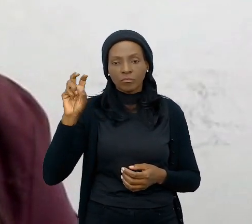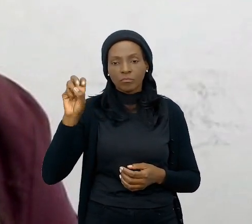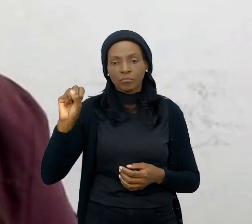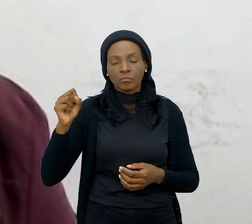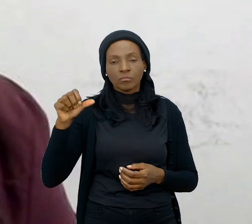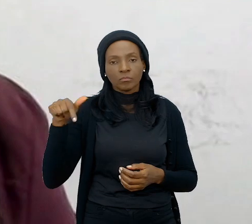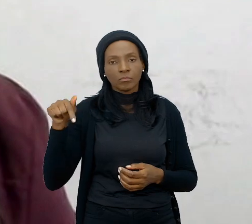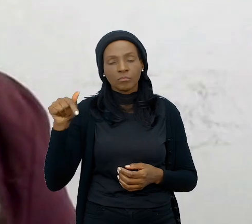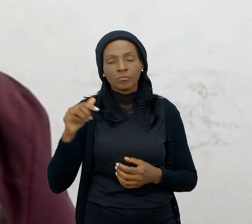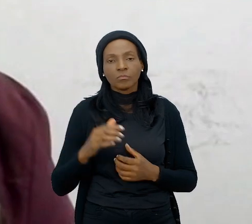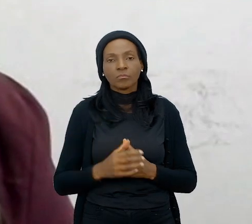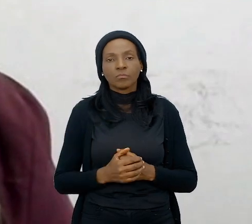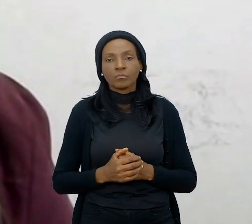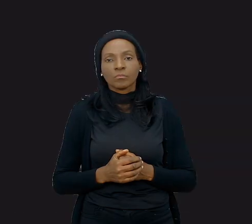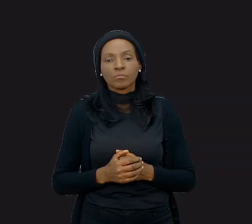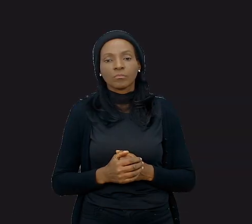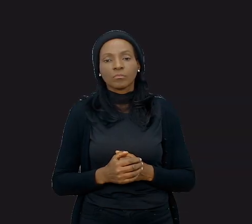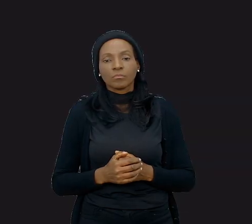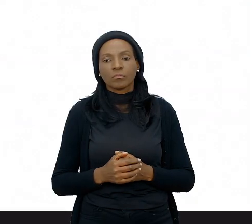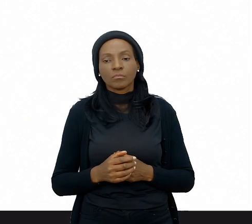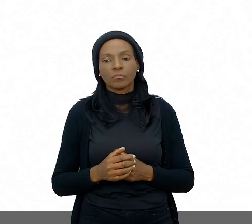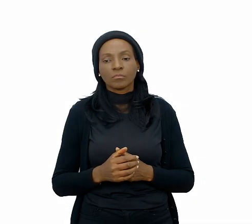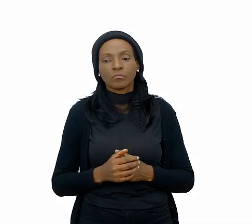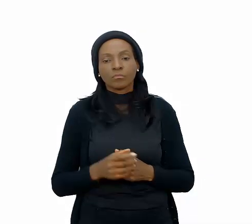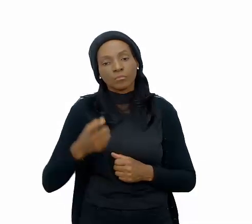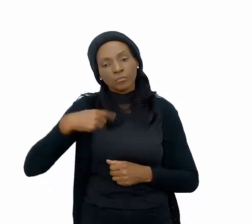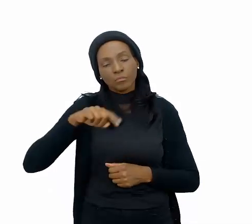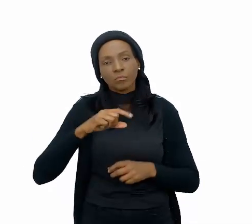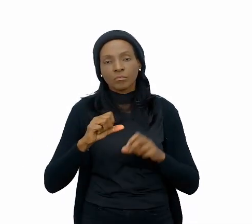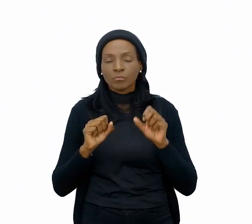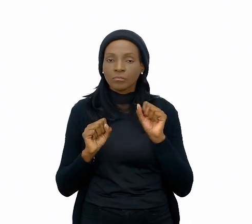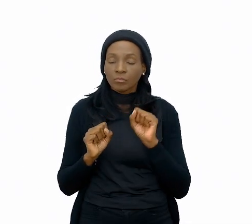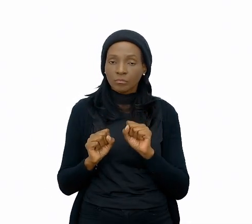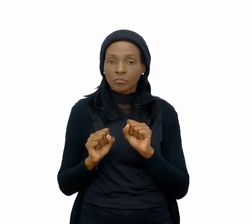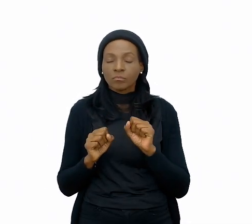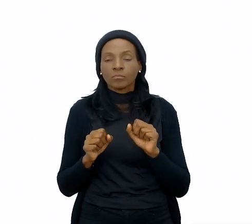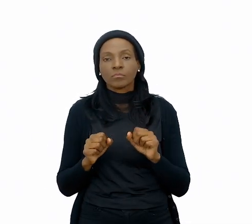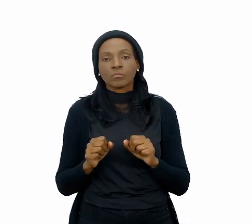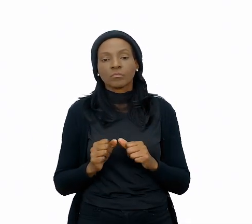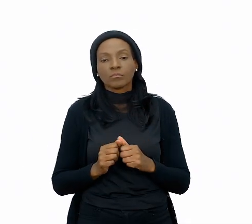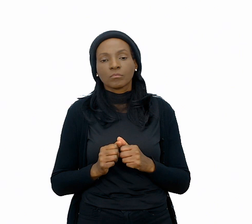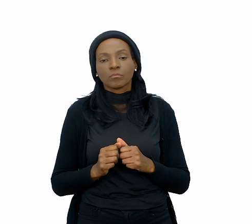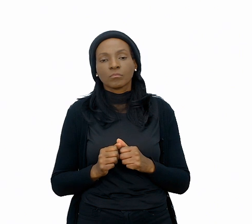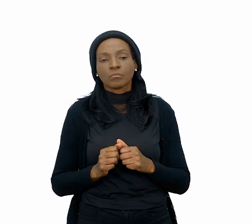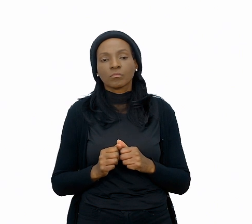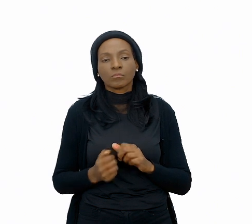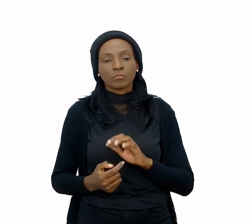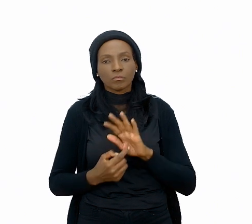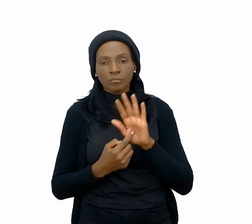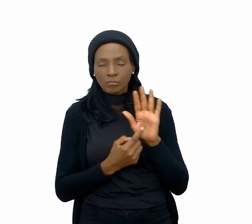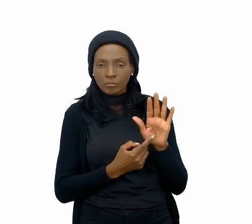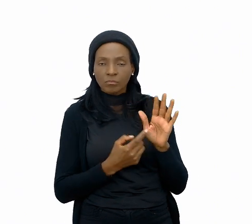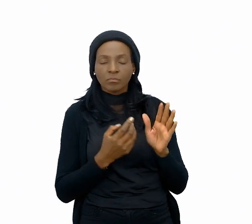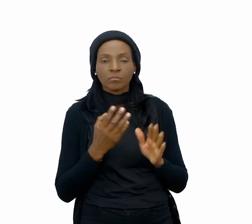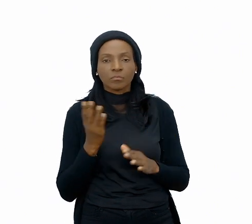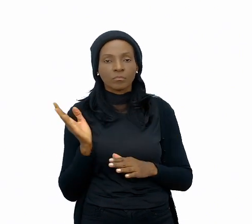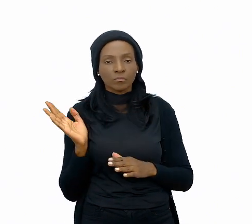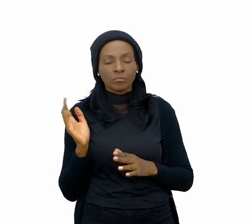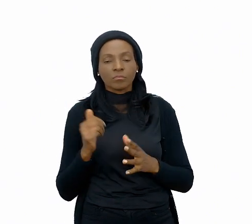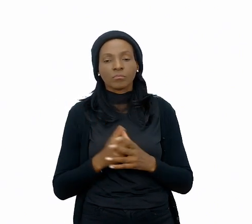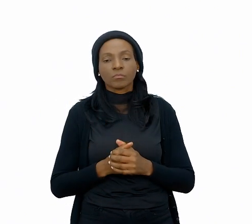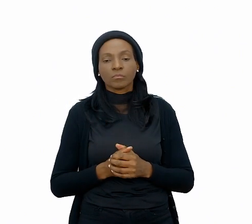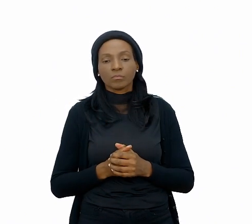1587, né? Então, a gente pode aí representar dessa